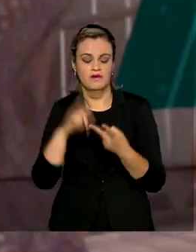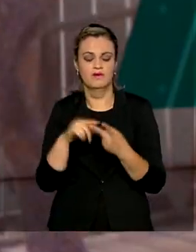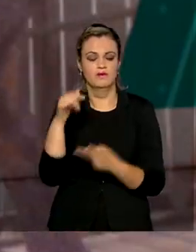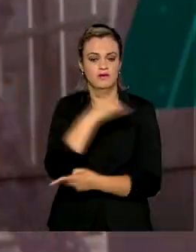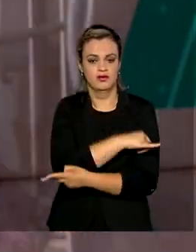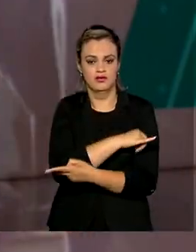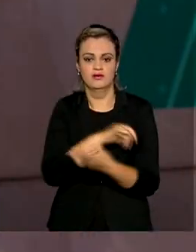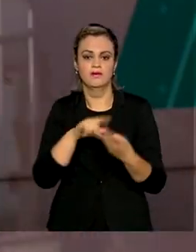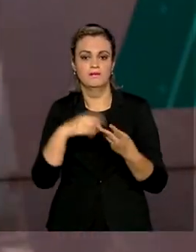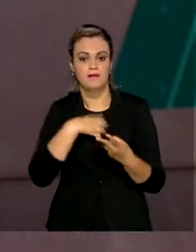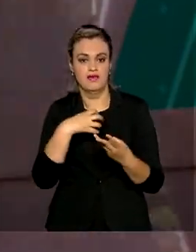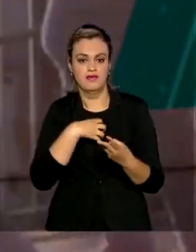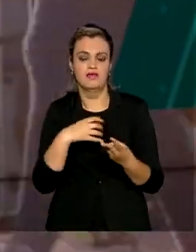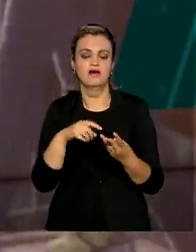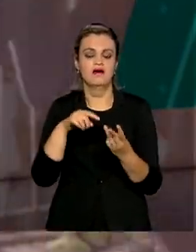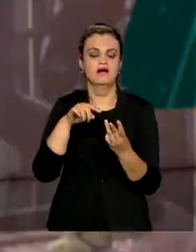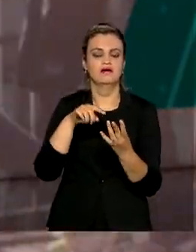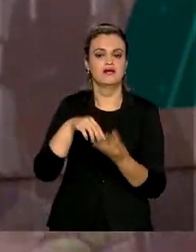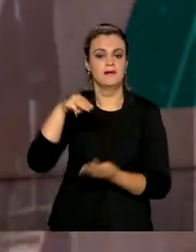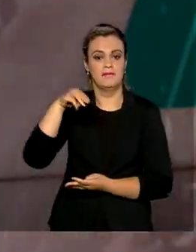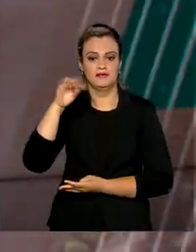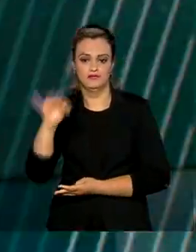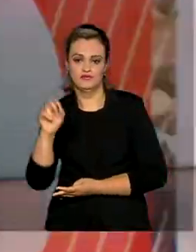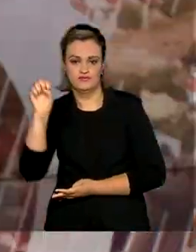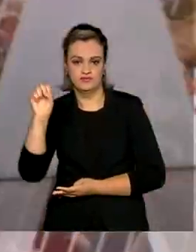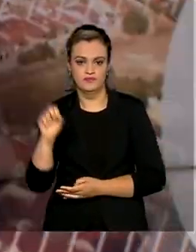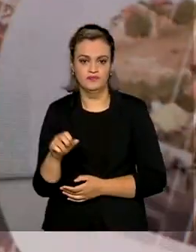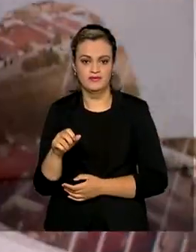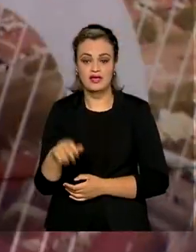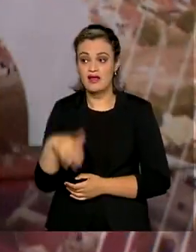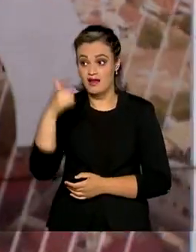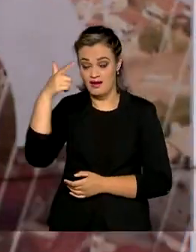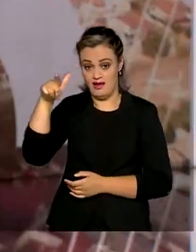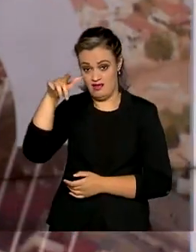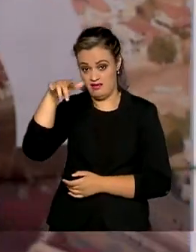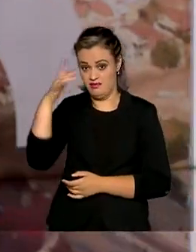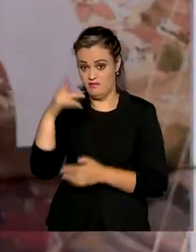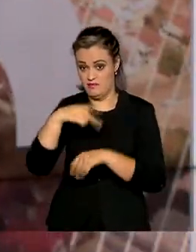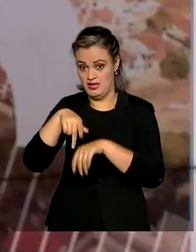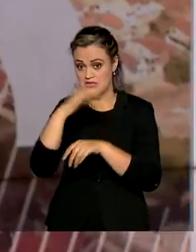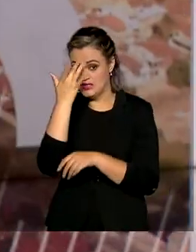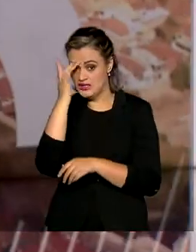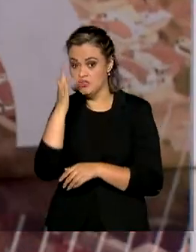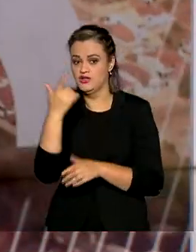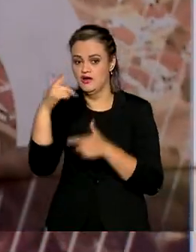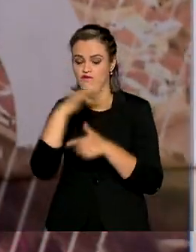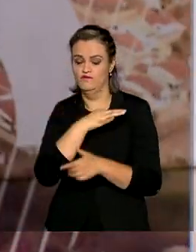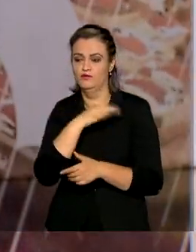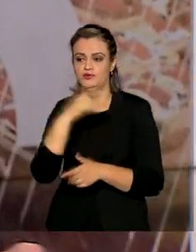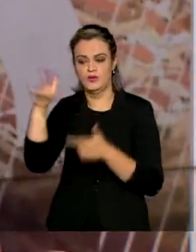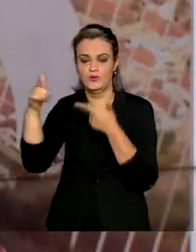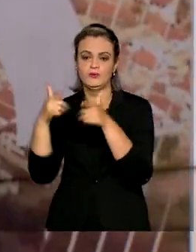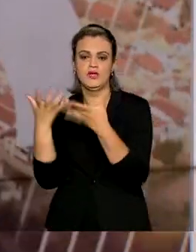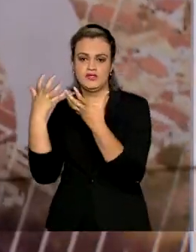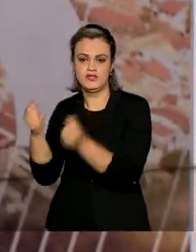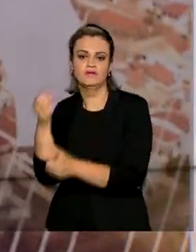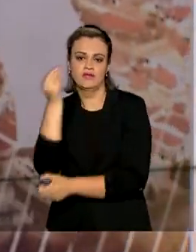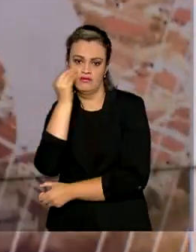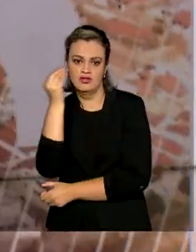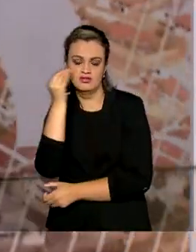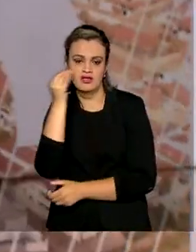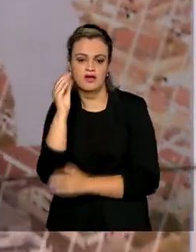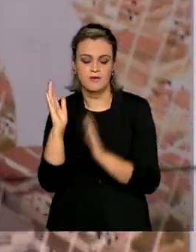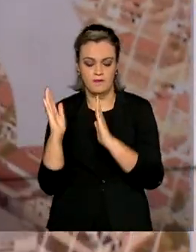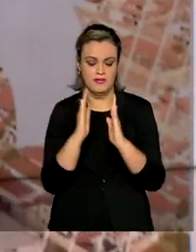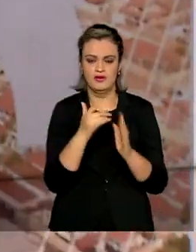Mato Grosso. Na Índia, outros 26 mil voluntários participam da pesquisa. Segundo a Anvisa, as etapas anteriores, o